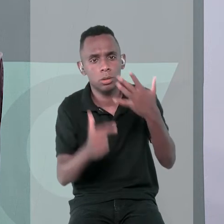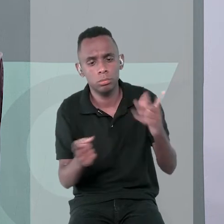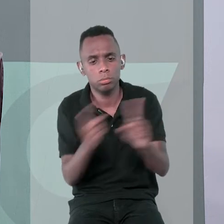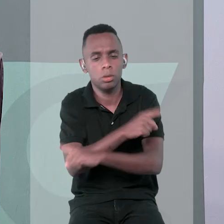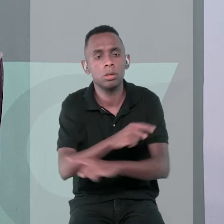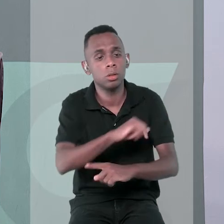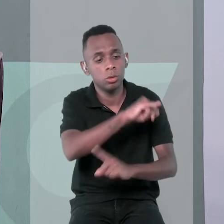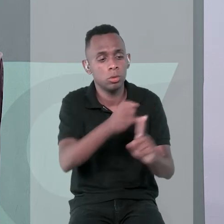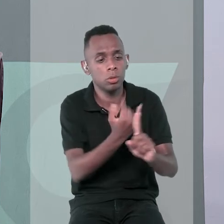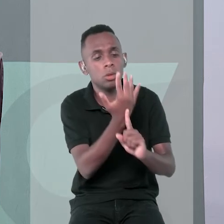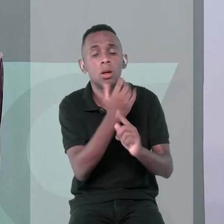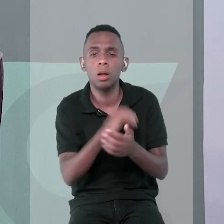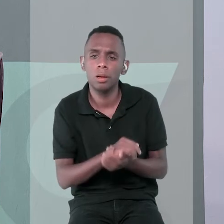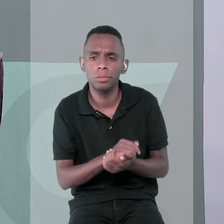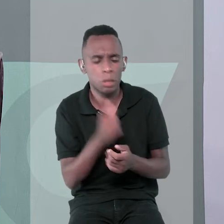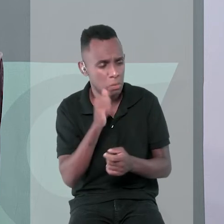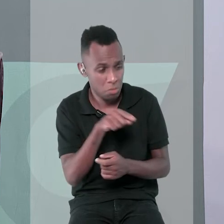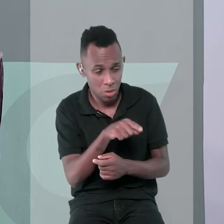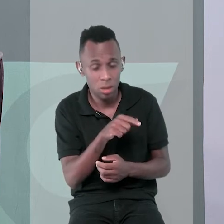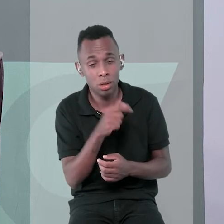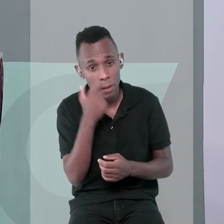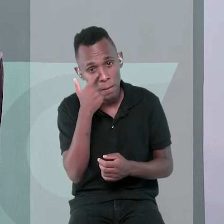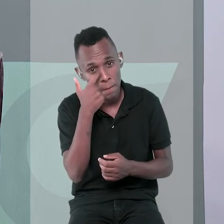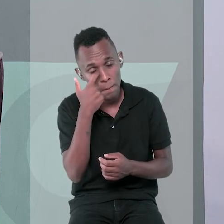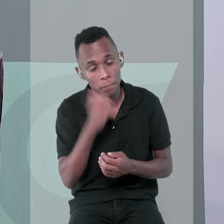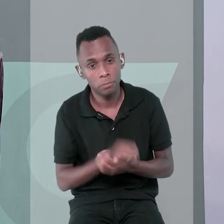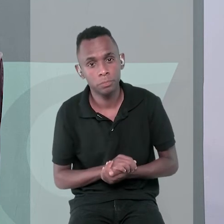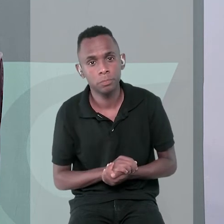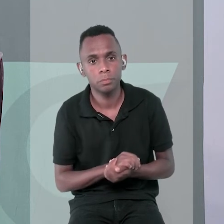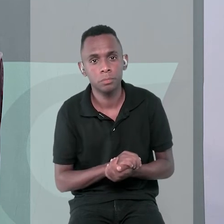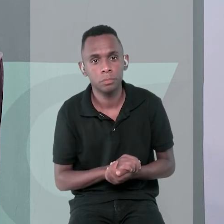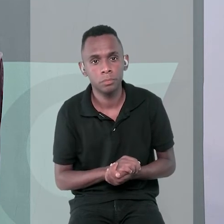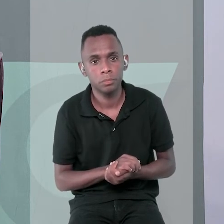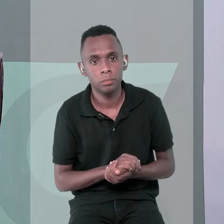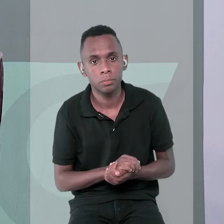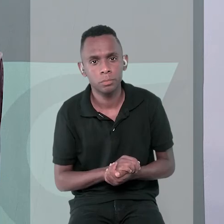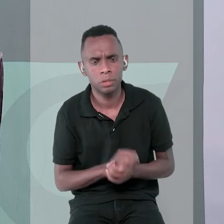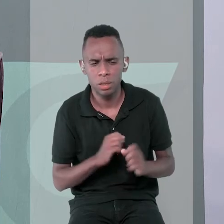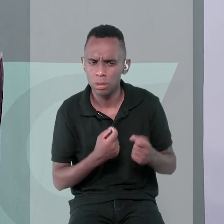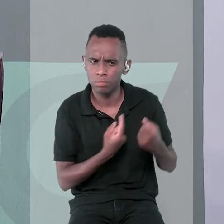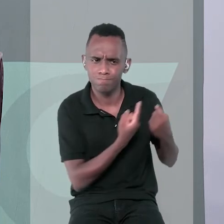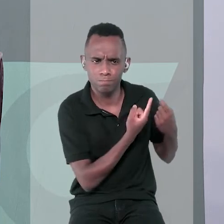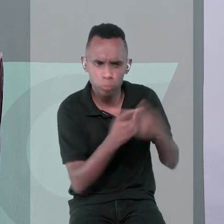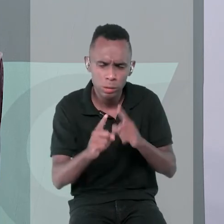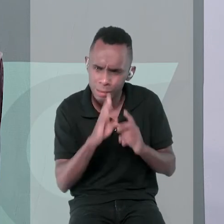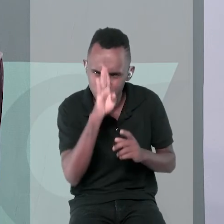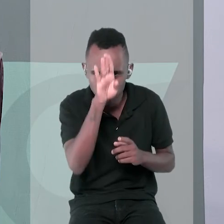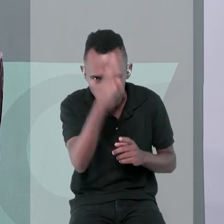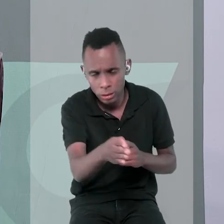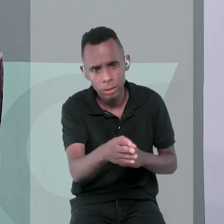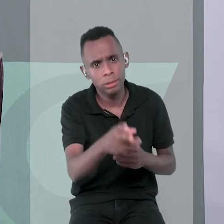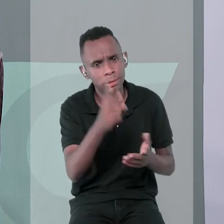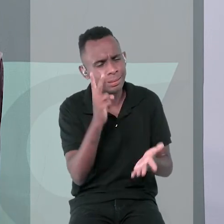d'Arc. E a Joana d'Arc era uma mulher que ela era muito pro ataque. Ela nunca